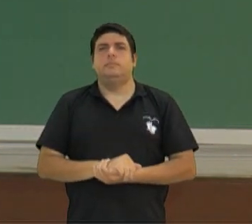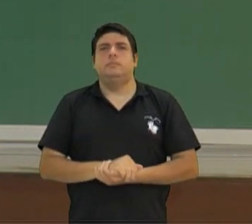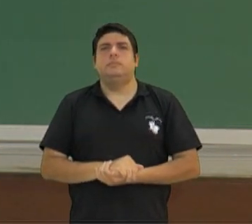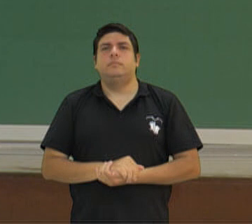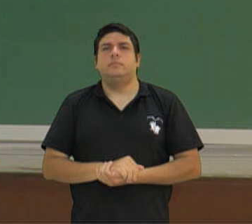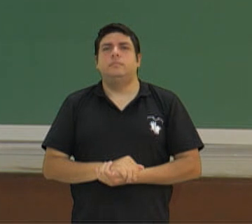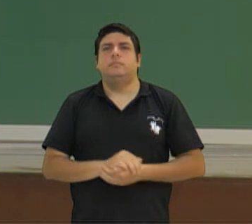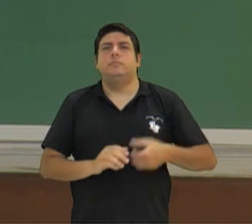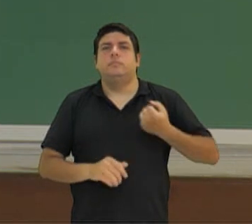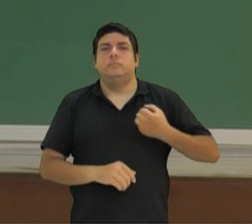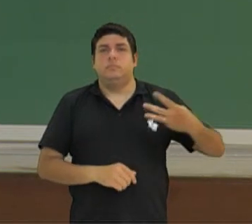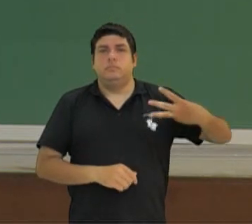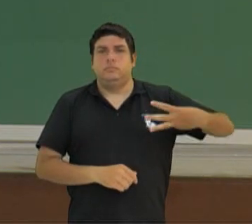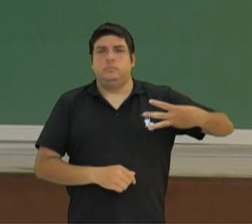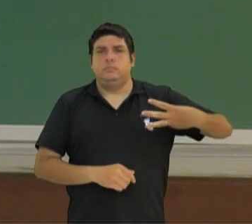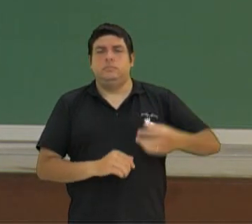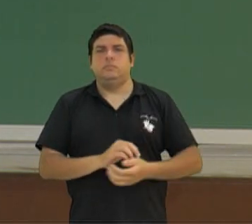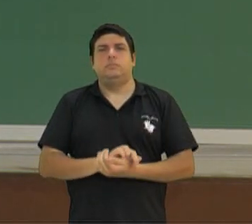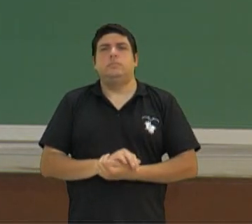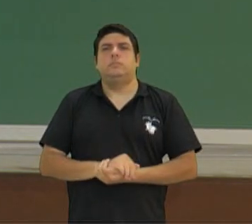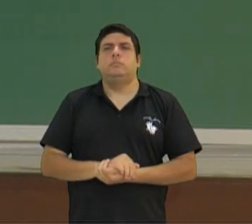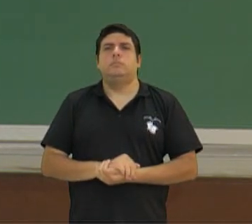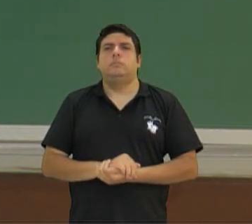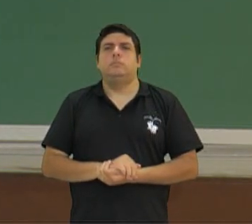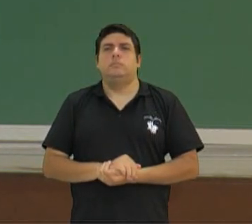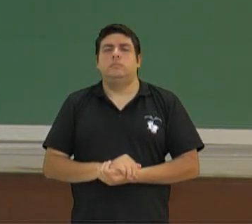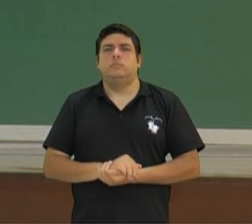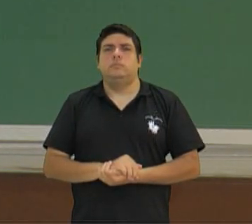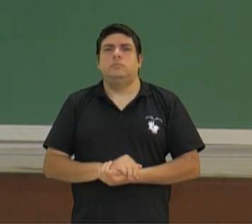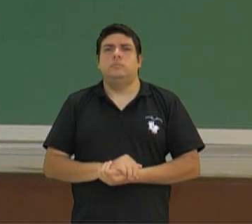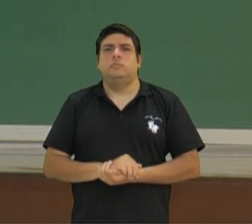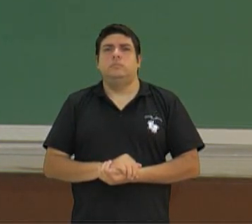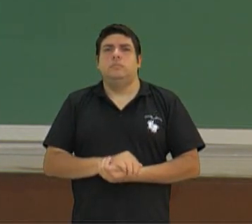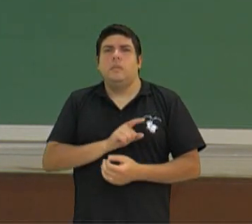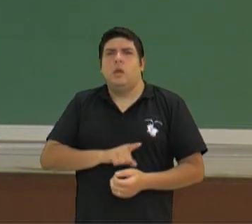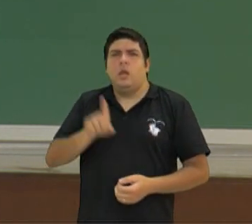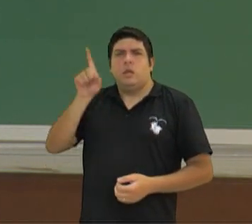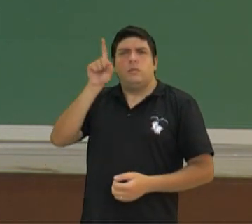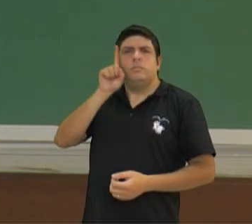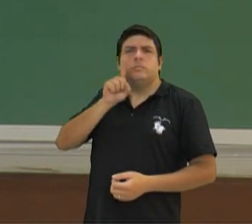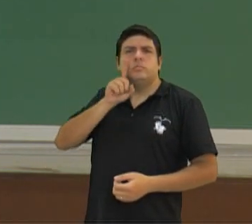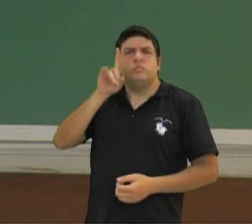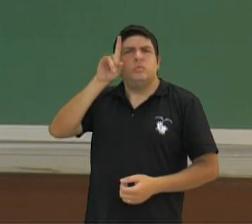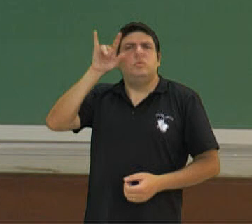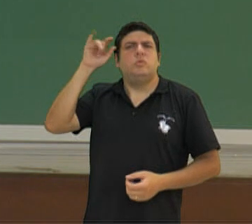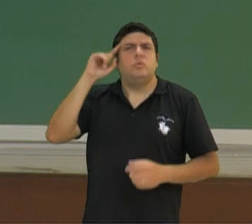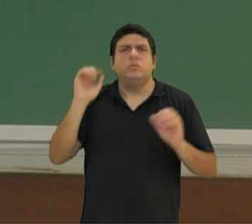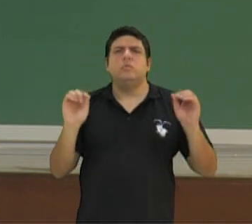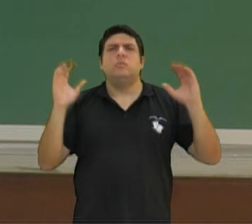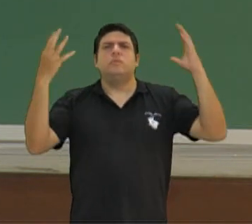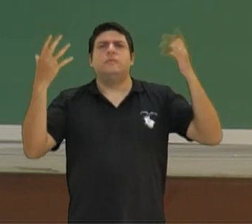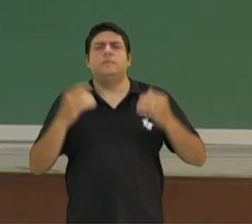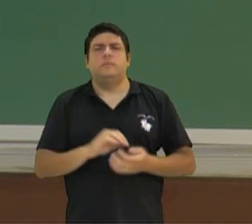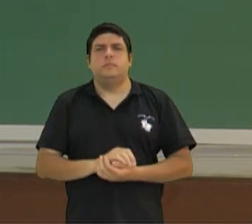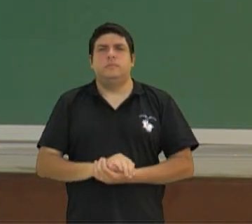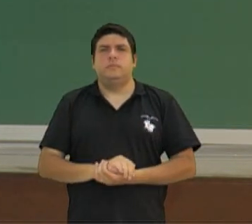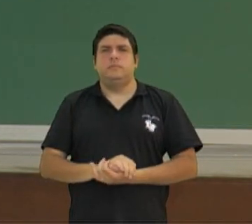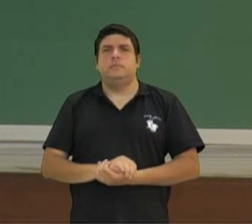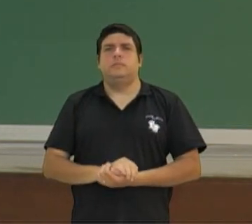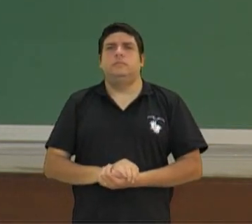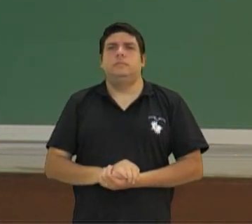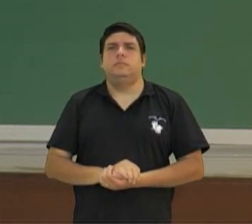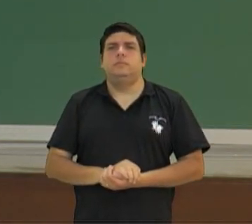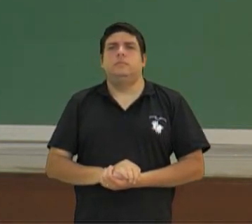número 3. When is it celebrated in the USA? Quando que ele é celebrado nos Estados Unidos? Resposta correta,